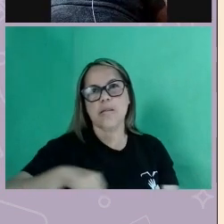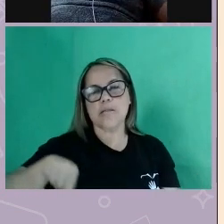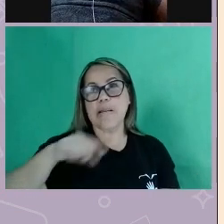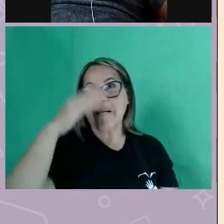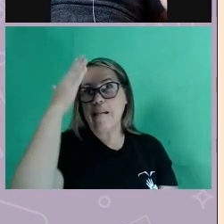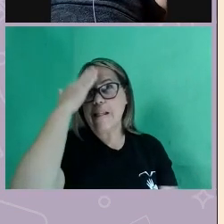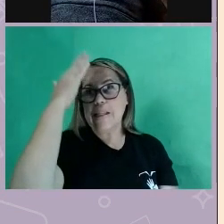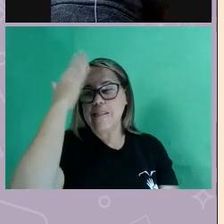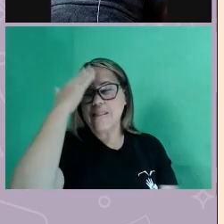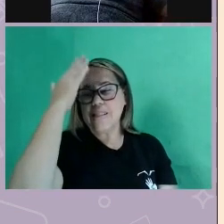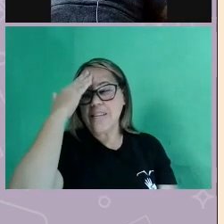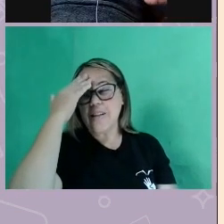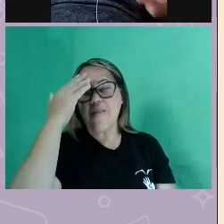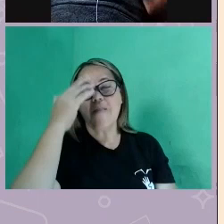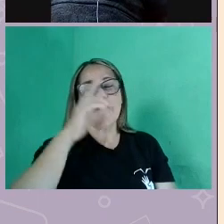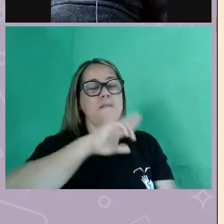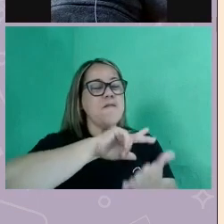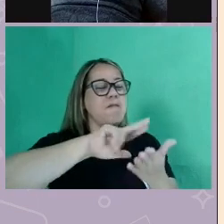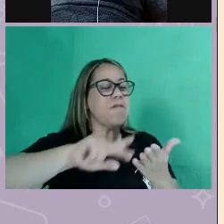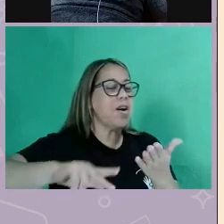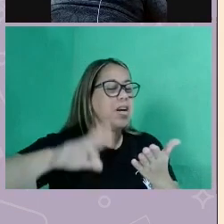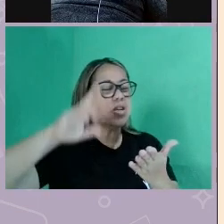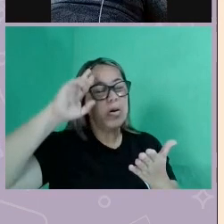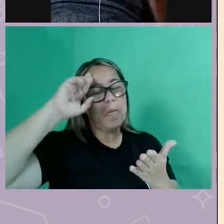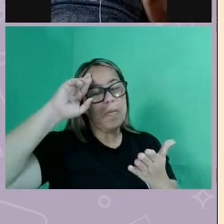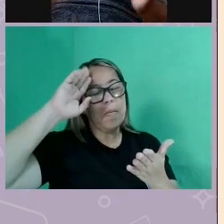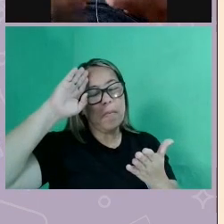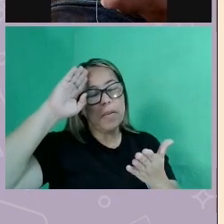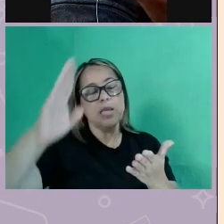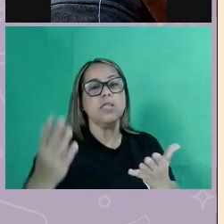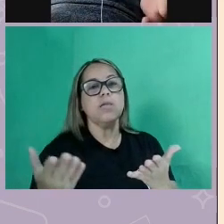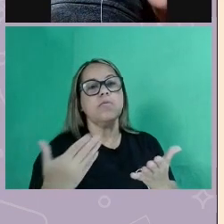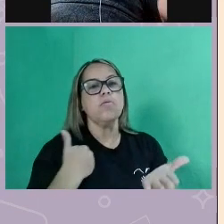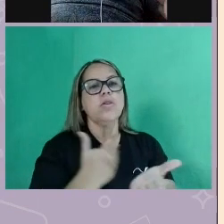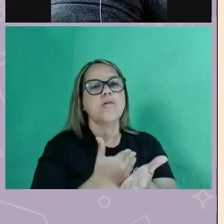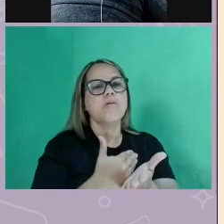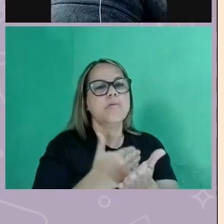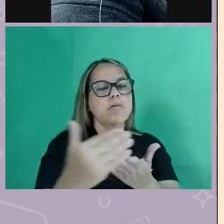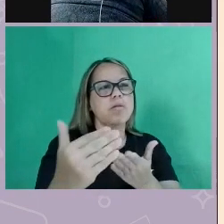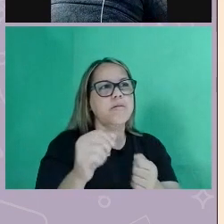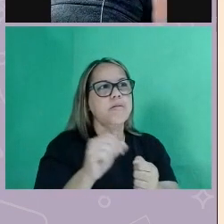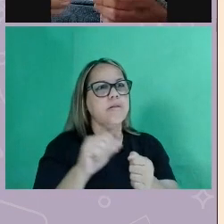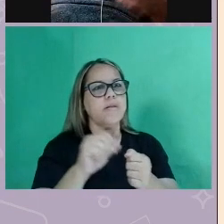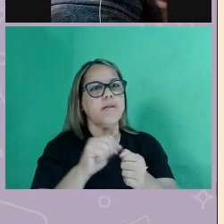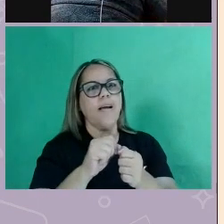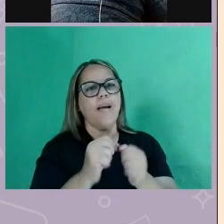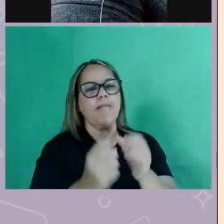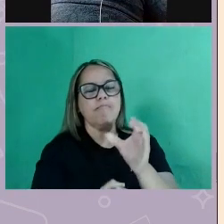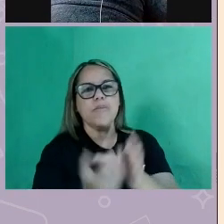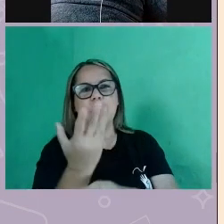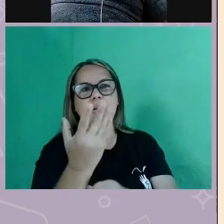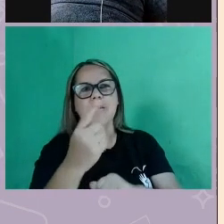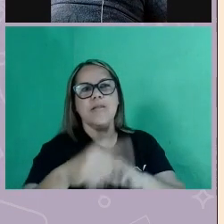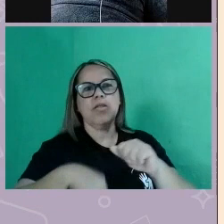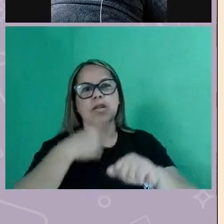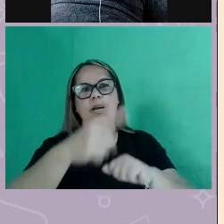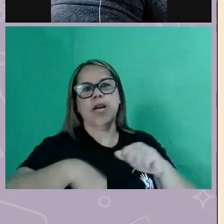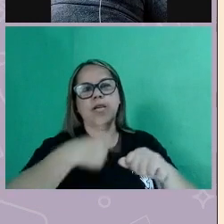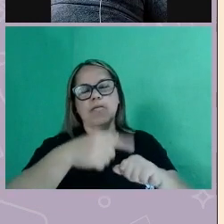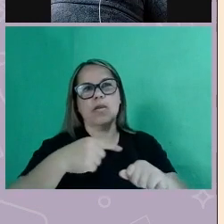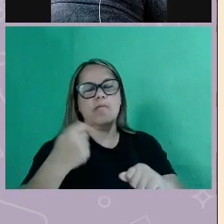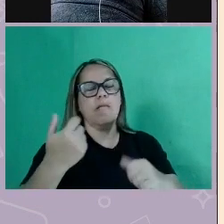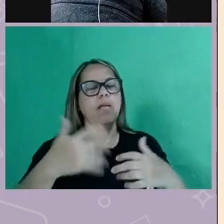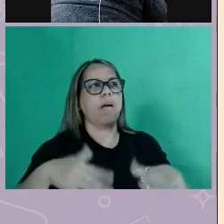princípios como formadores compondo a Fís é a partir daí que eles vão criar essa teoria do átomo que hoje é tão cara a Física